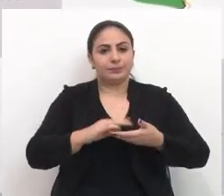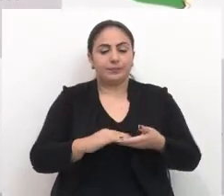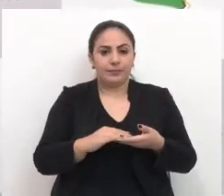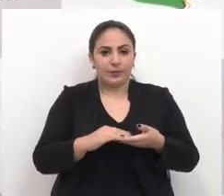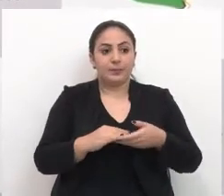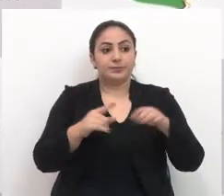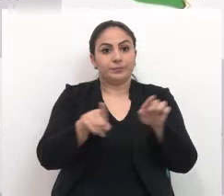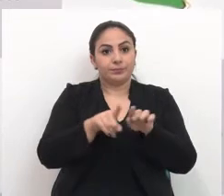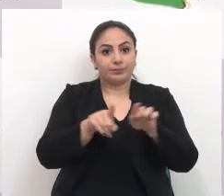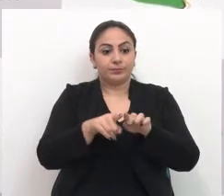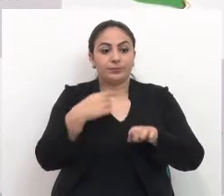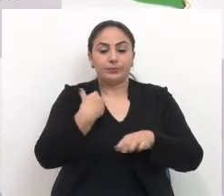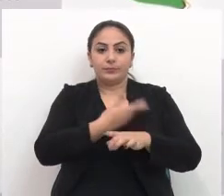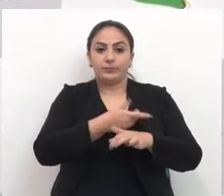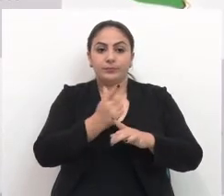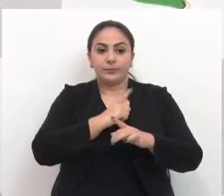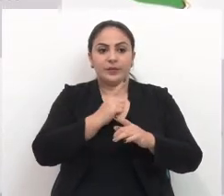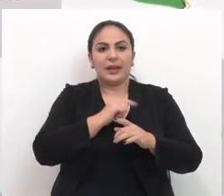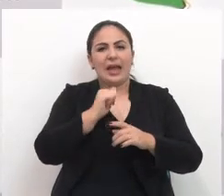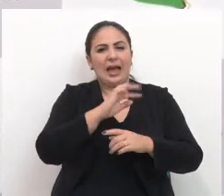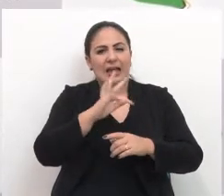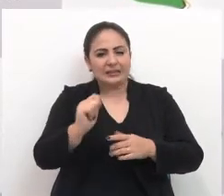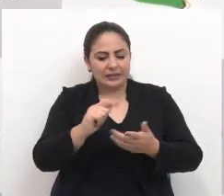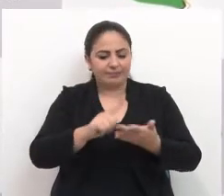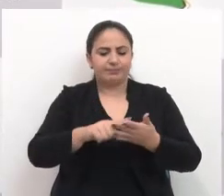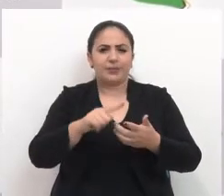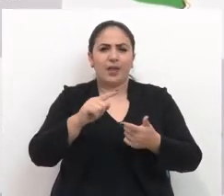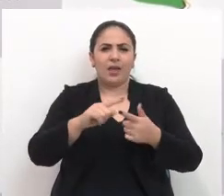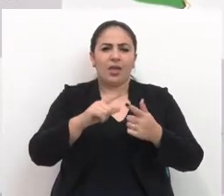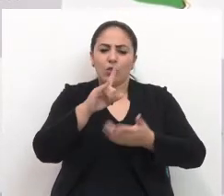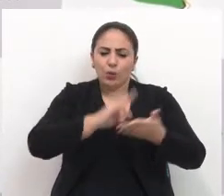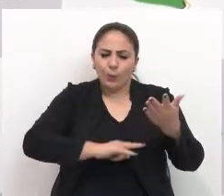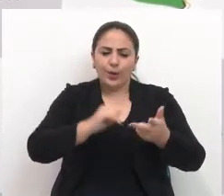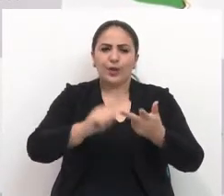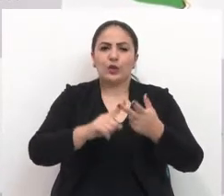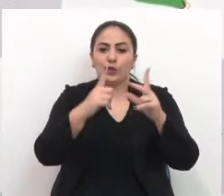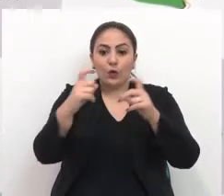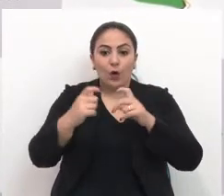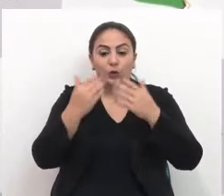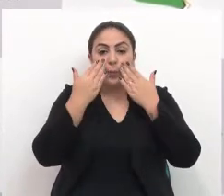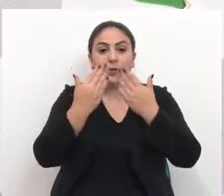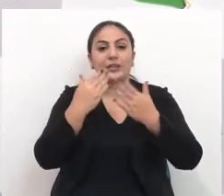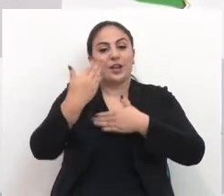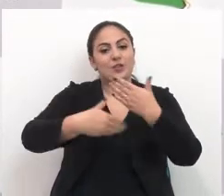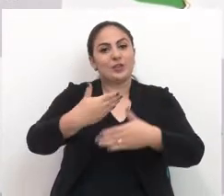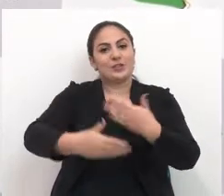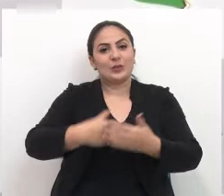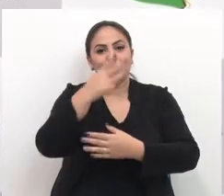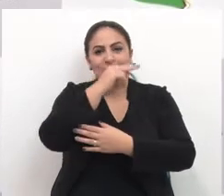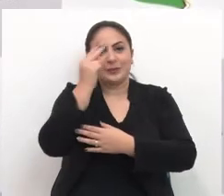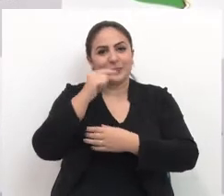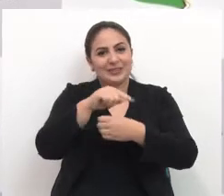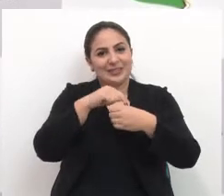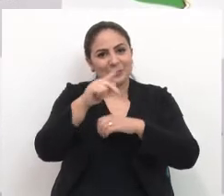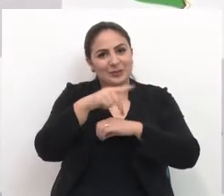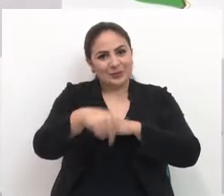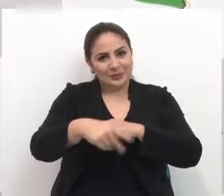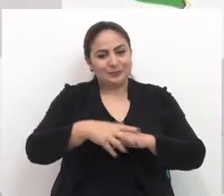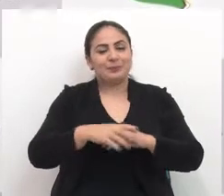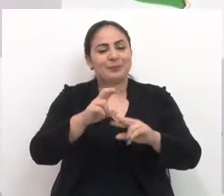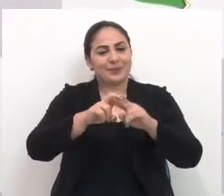Vereadores. Além disso, a gente tem atas, documentos, fotografias mostrando a evolução do município e da cidade de Passo